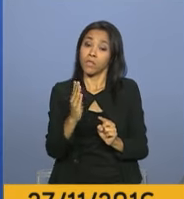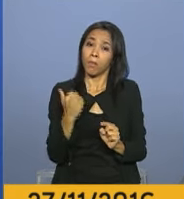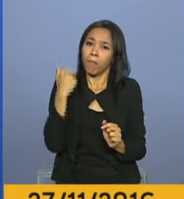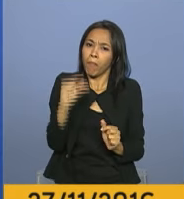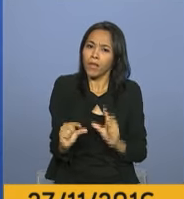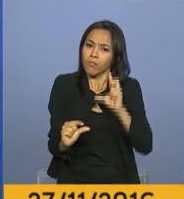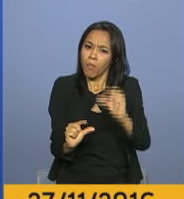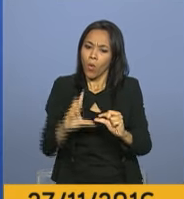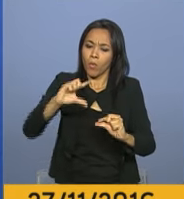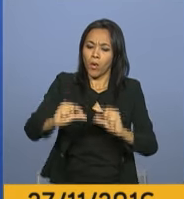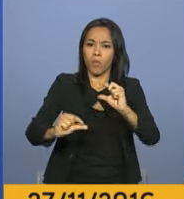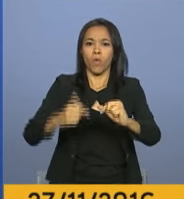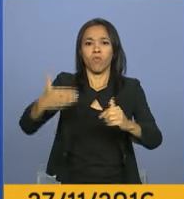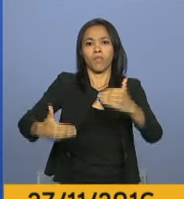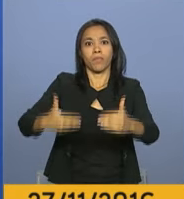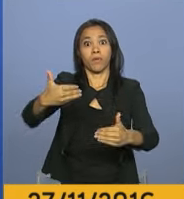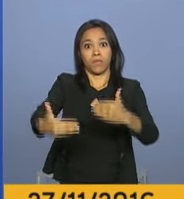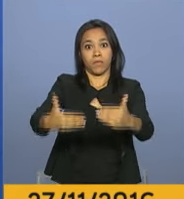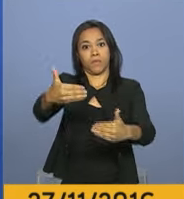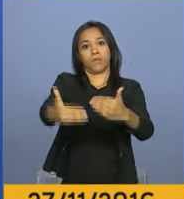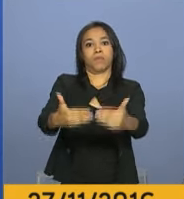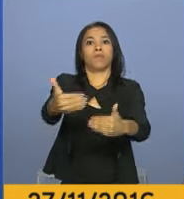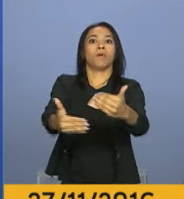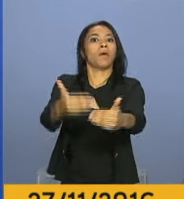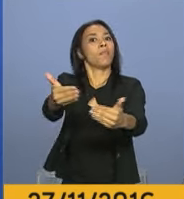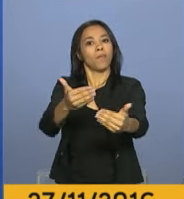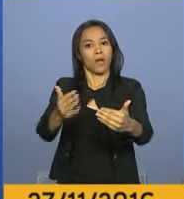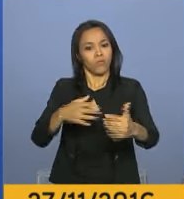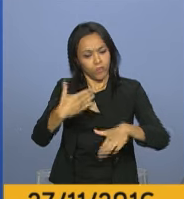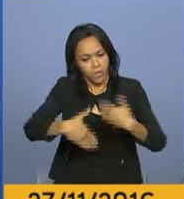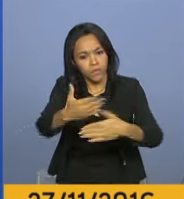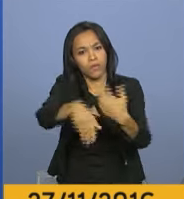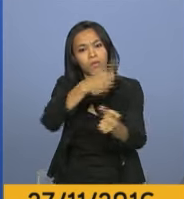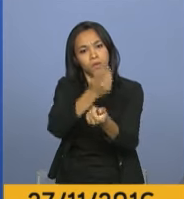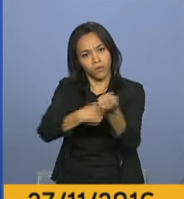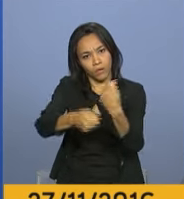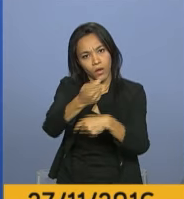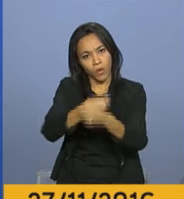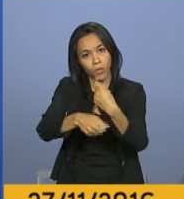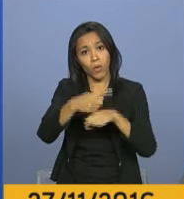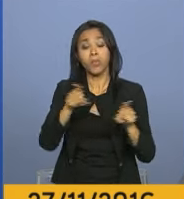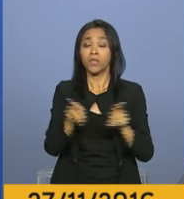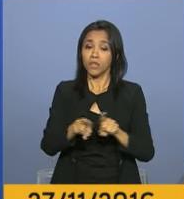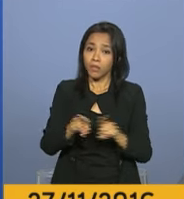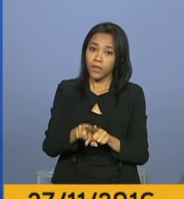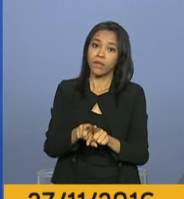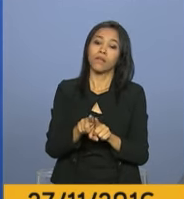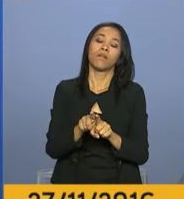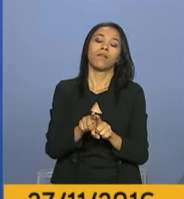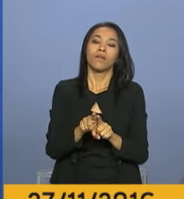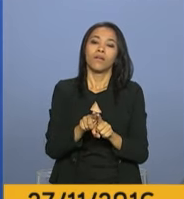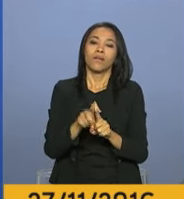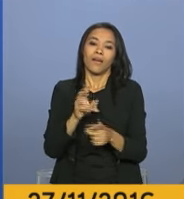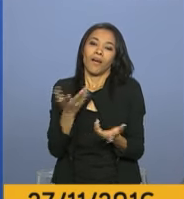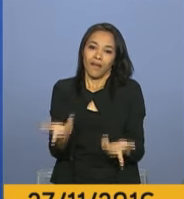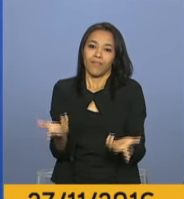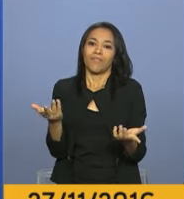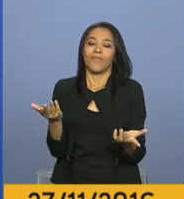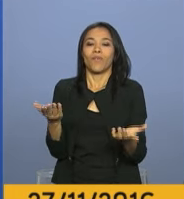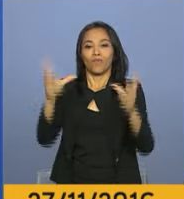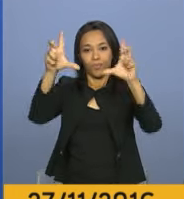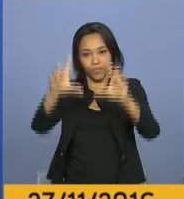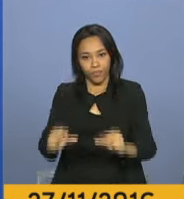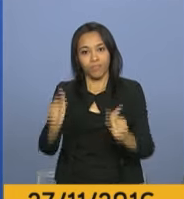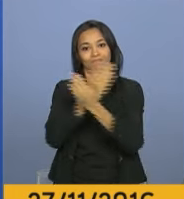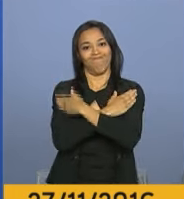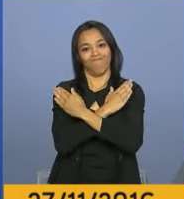caminhando para a tese, já agora, do crescimento econômico e o combate ao desemprego. Ademais